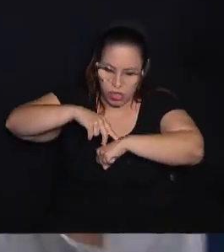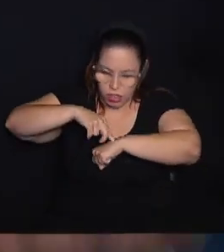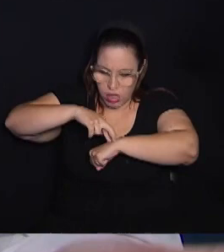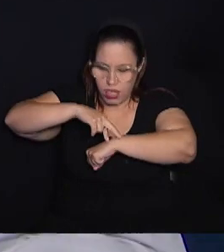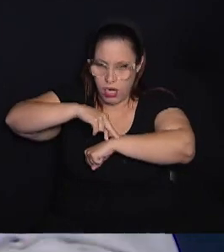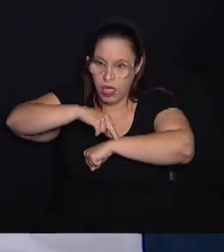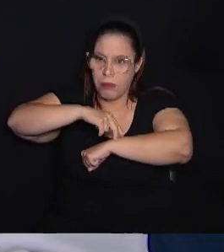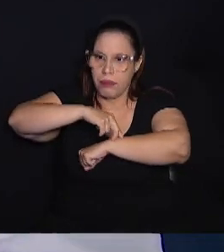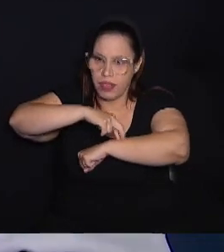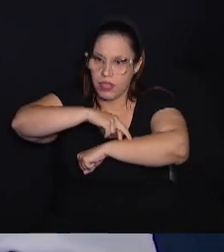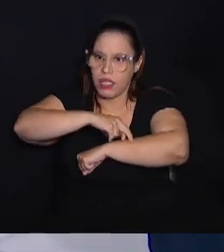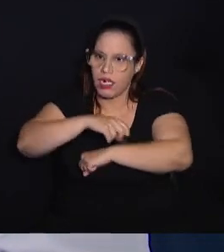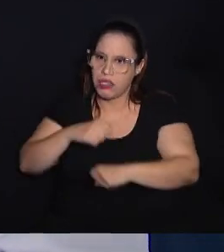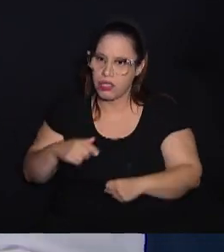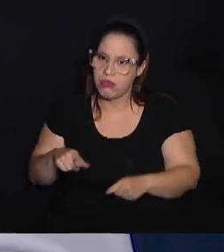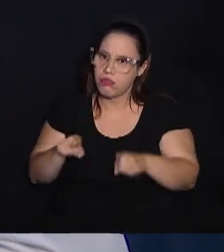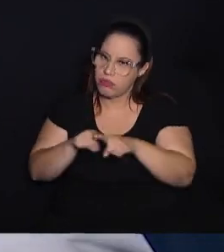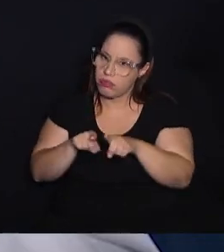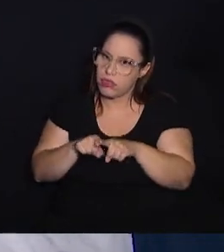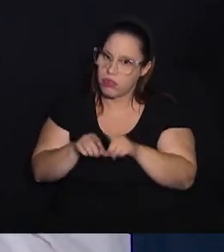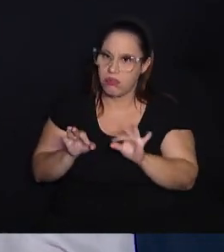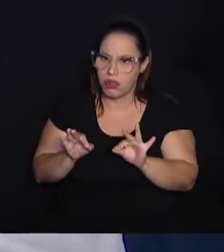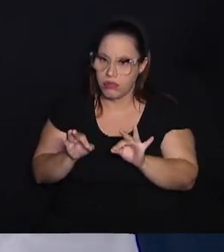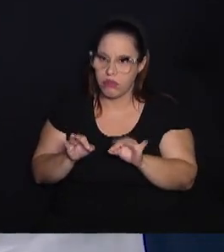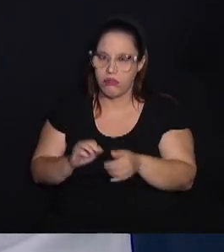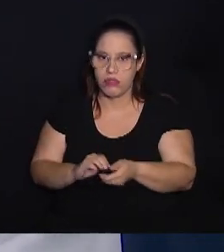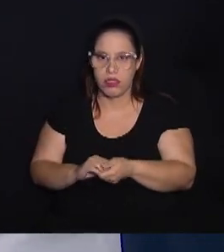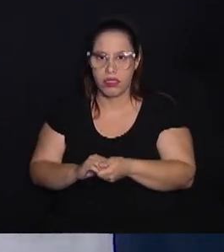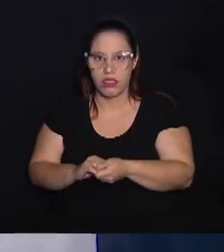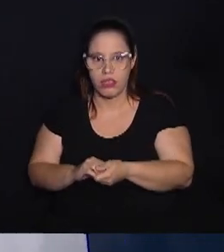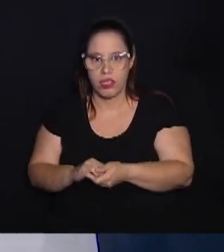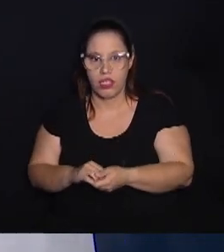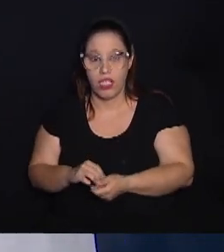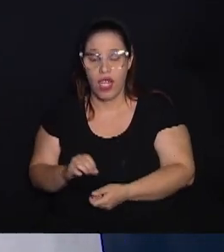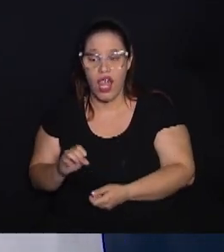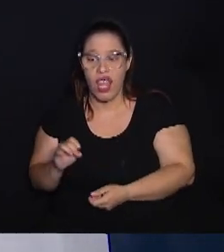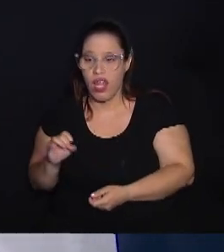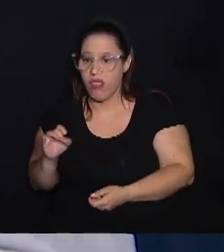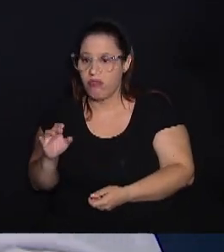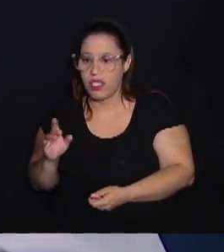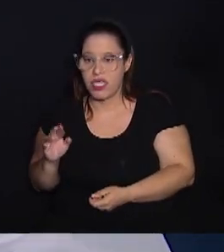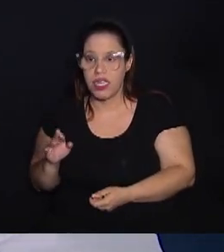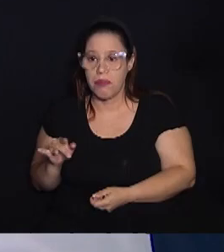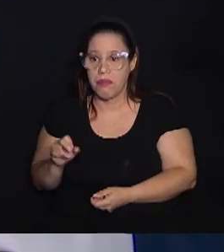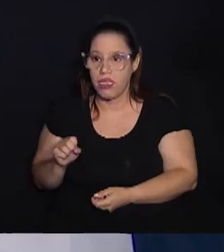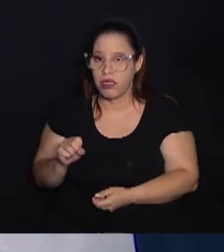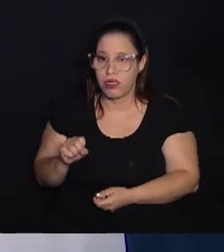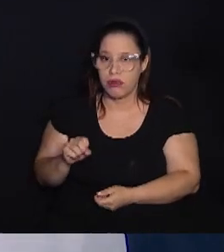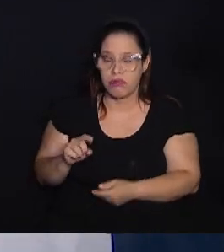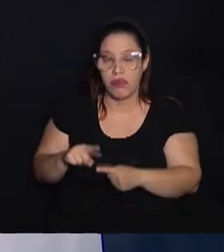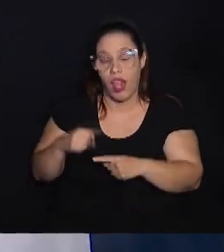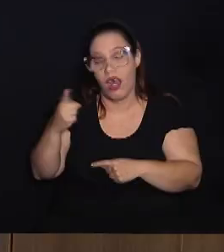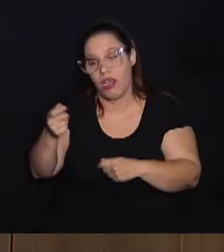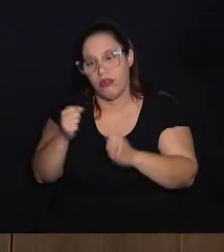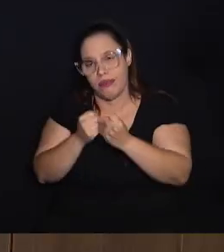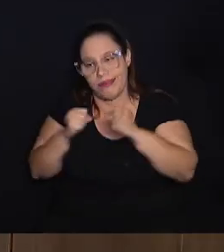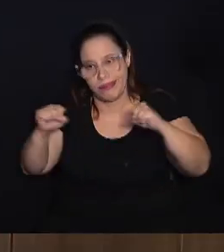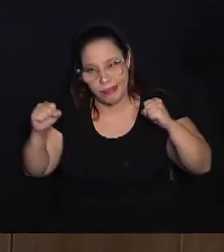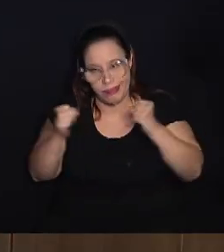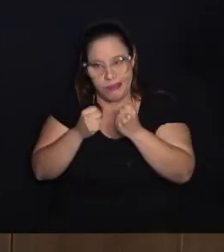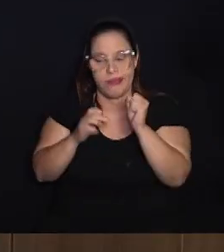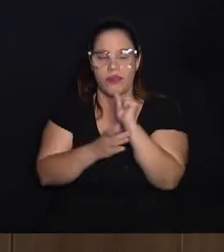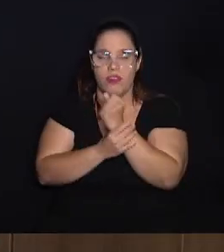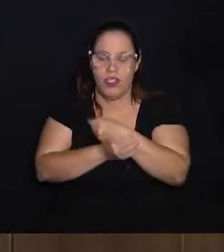pode caminhar. Caminhar também já é um exercício, ele não vai te dar tanta mobilidade, né? Mas são exercícios bastante simples que você pode fazer em qualquer lugar. Além